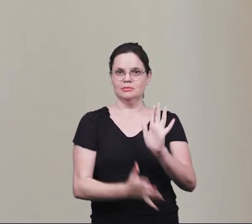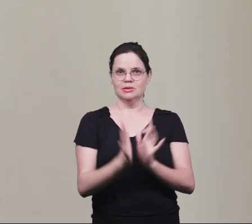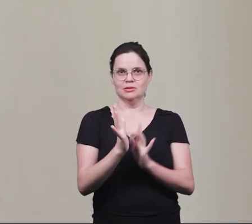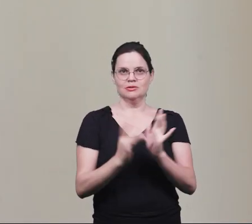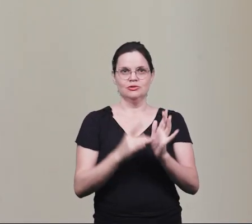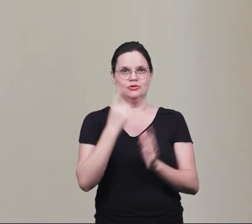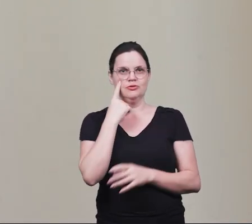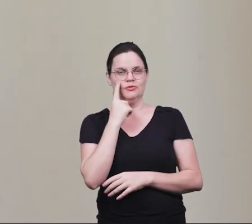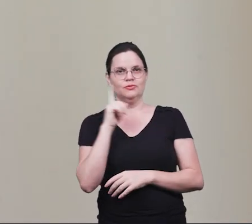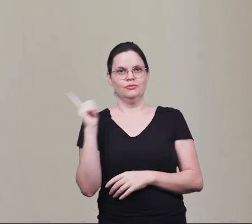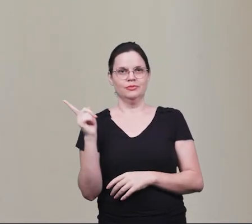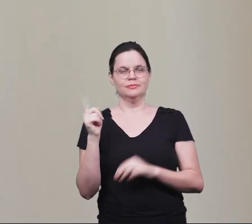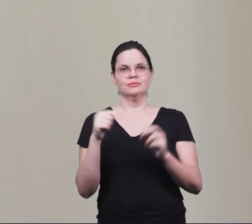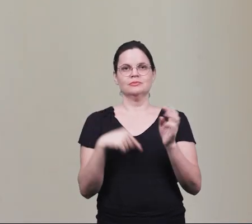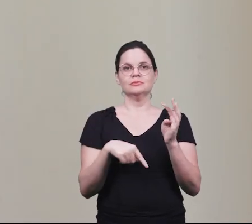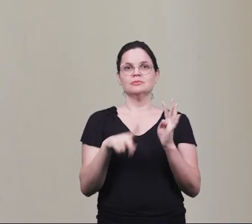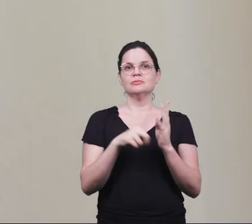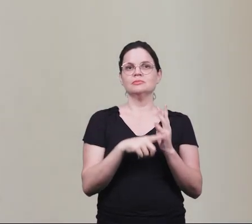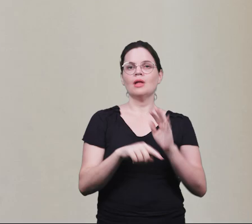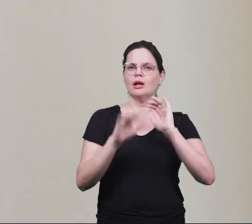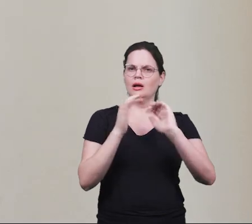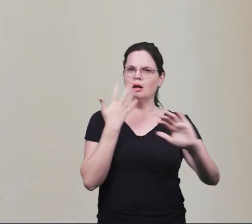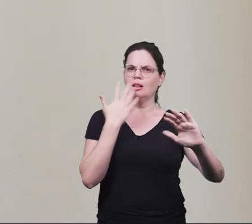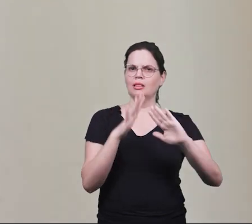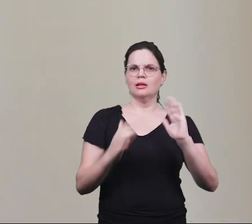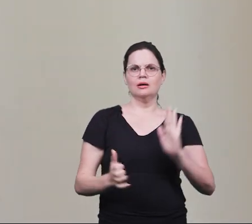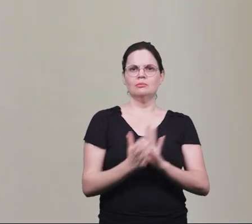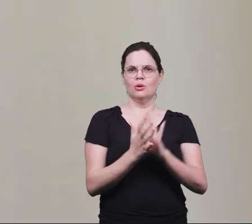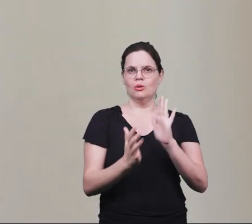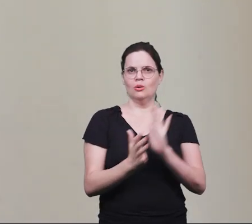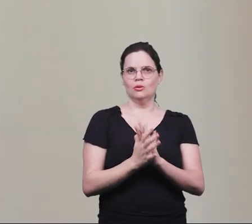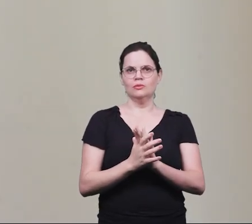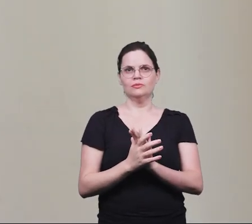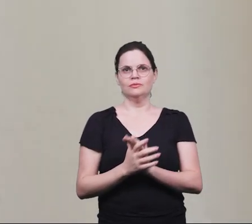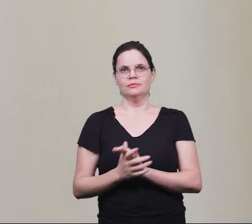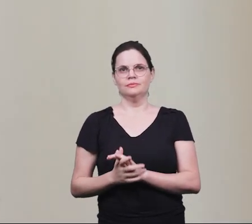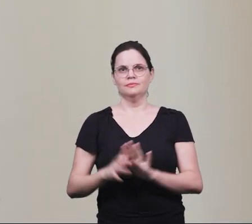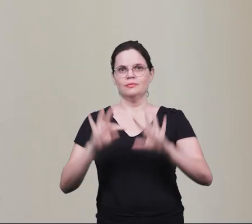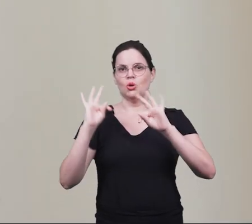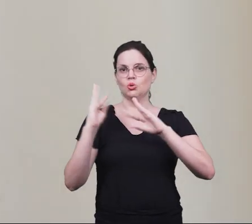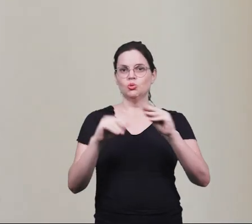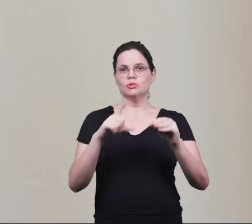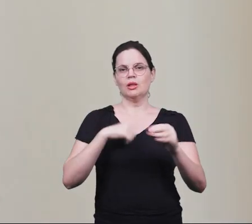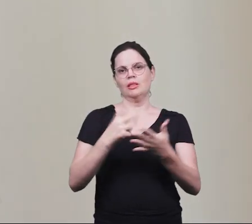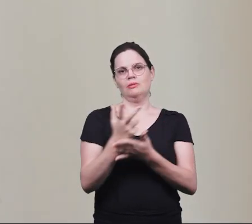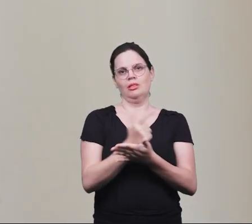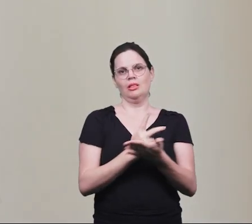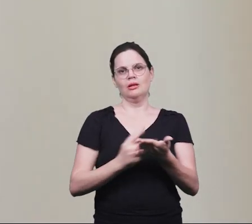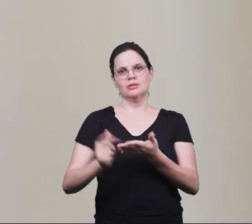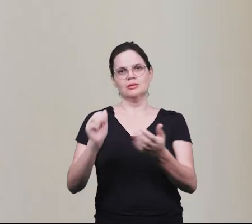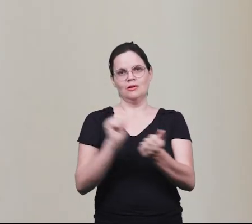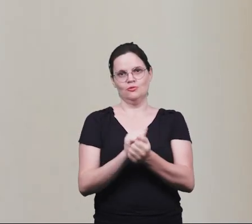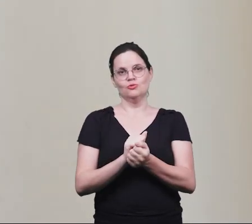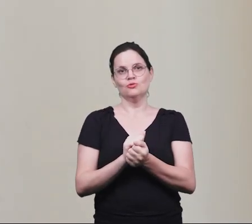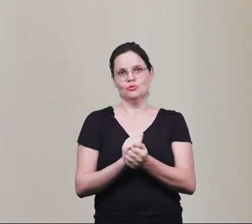de Jesus. Depois cantamos louvores, tudo com